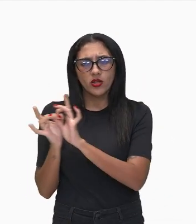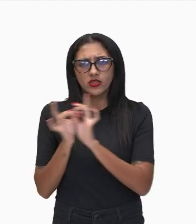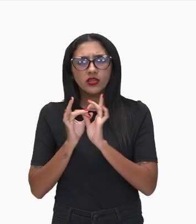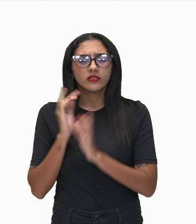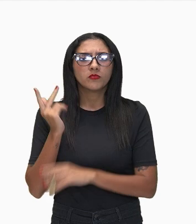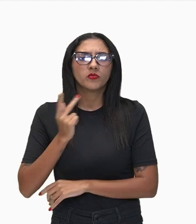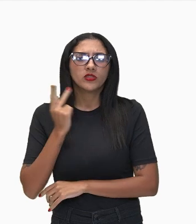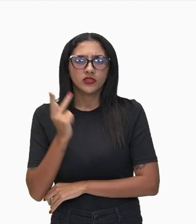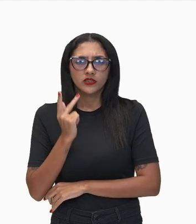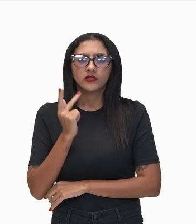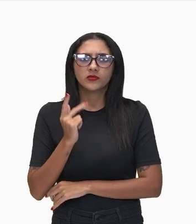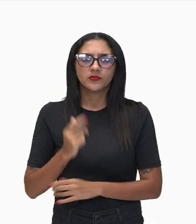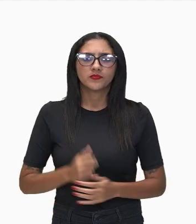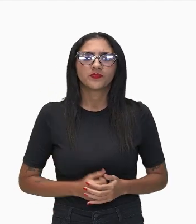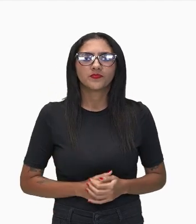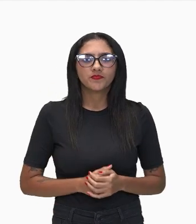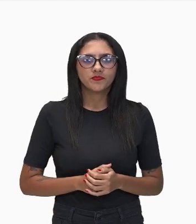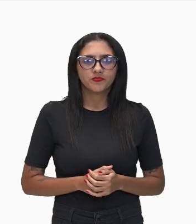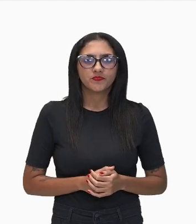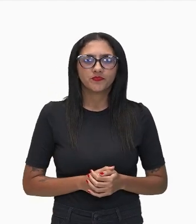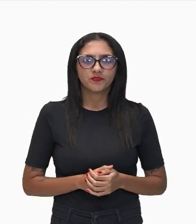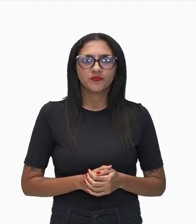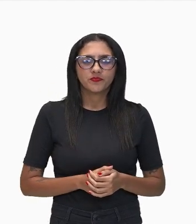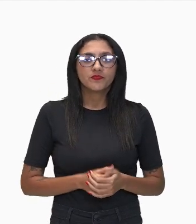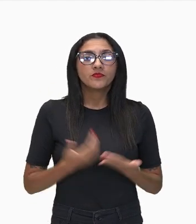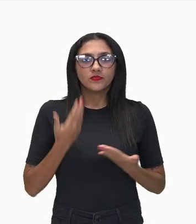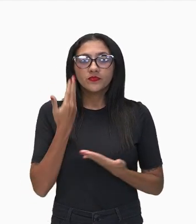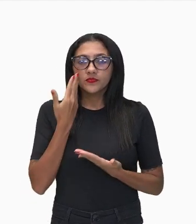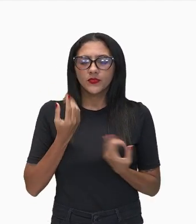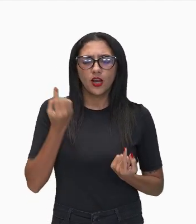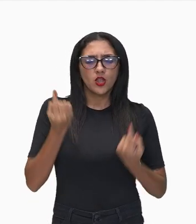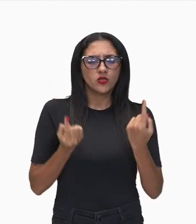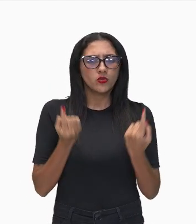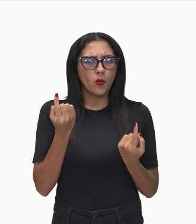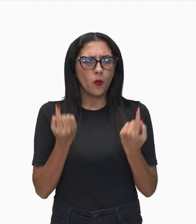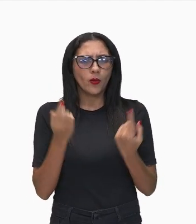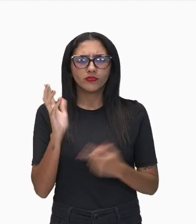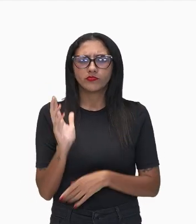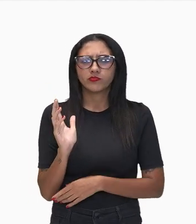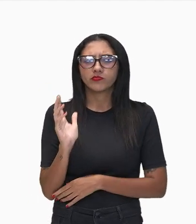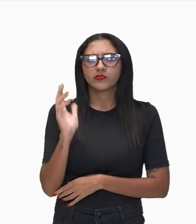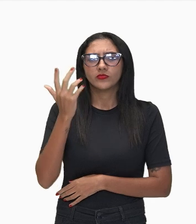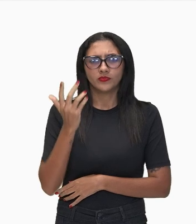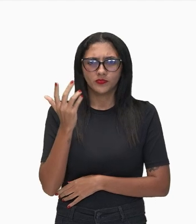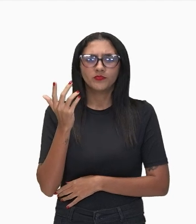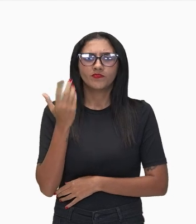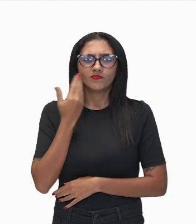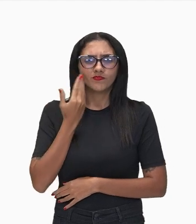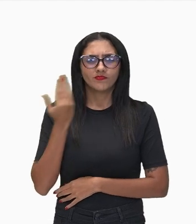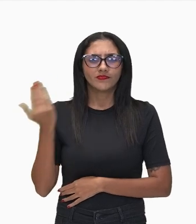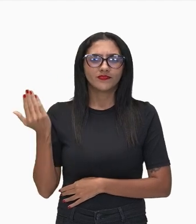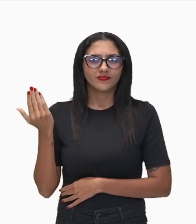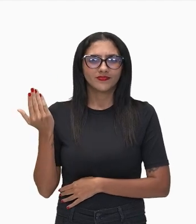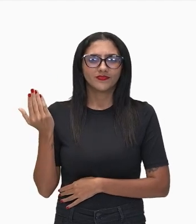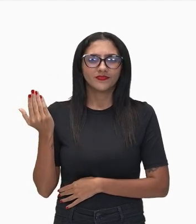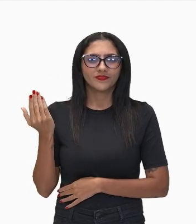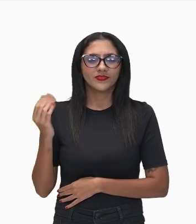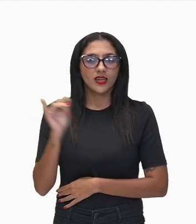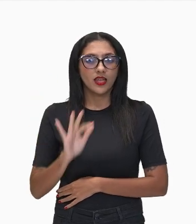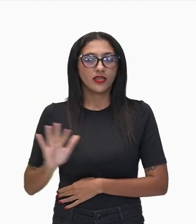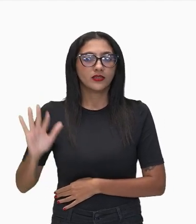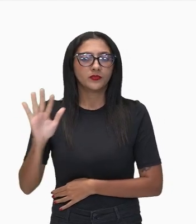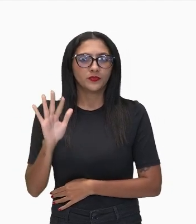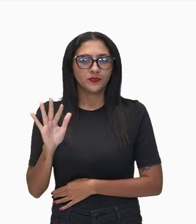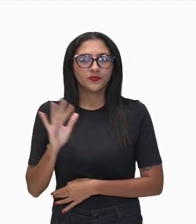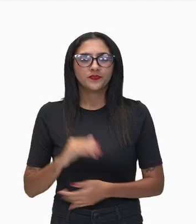outro enfoque. Então, aí a gente tem duas situações acontecendo onde vocês, né, podem estar observando a